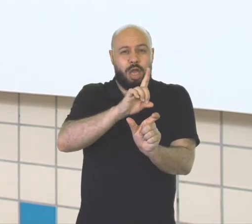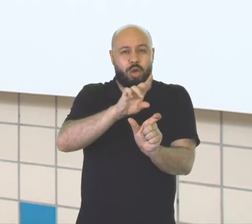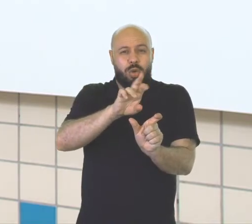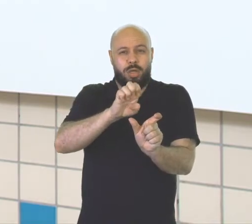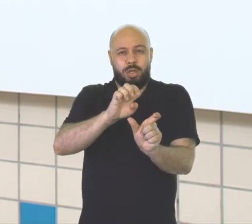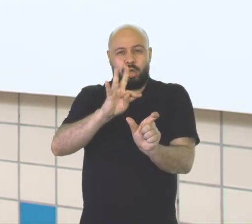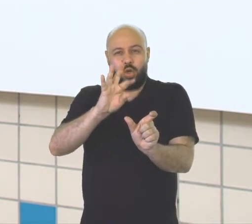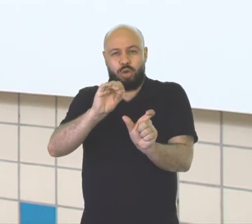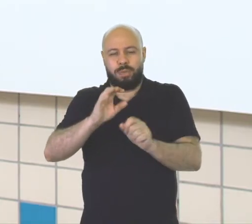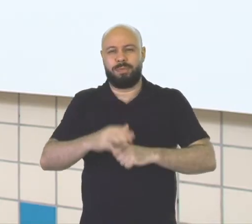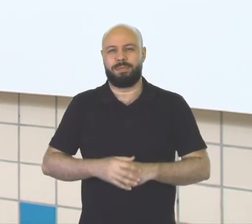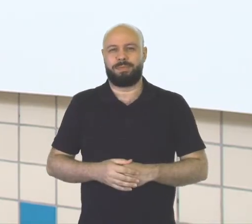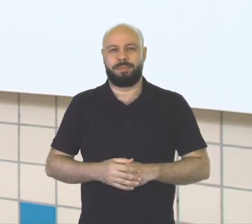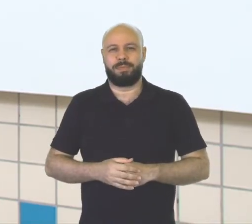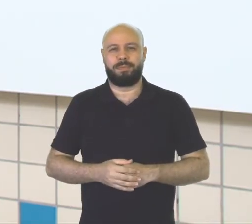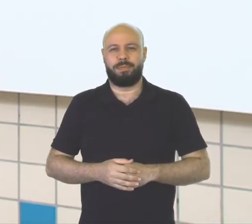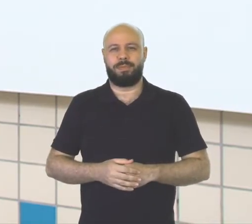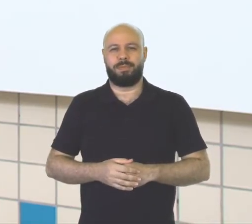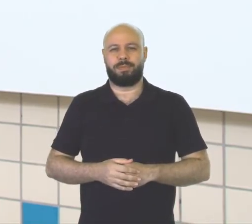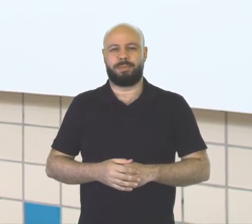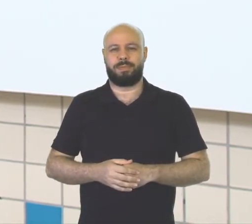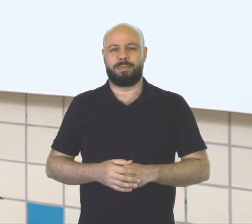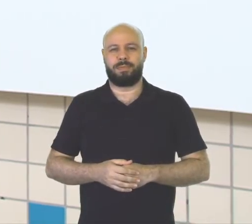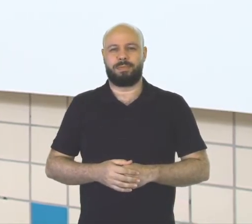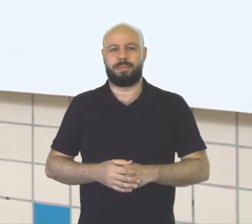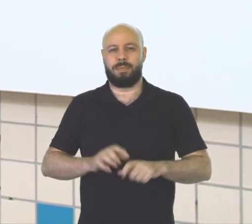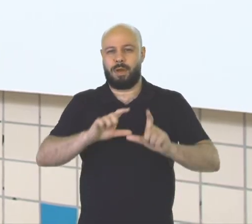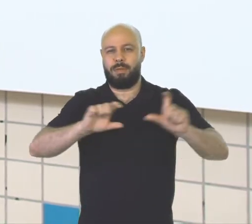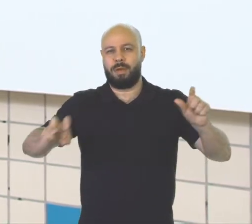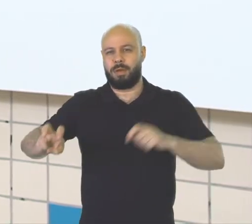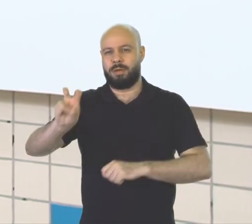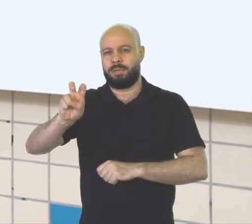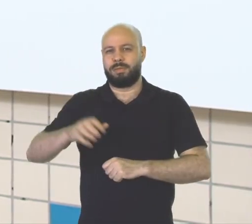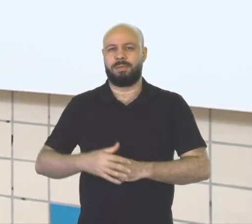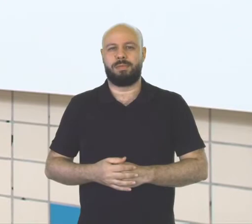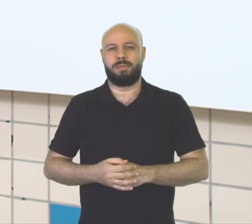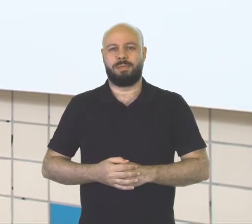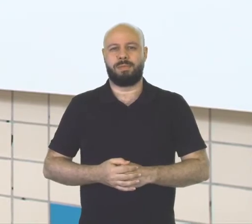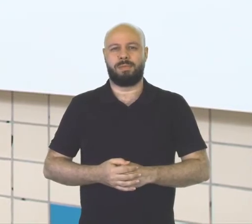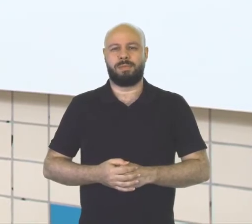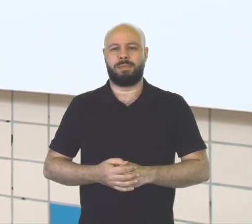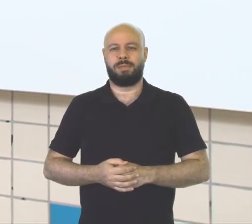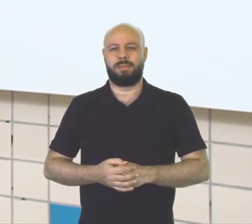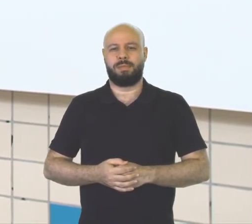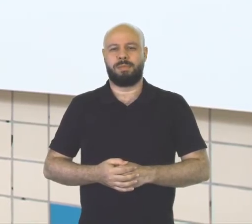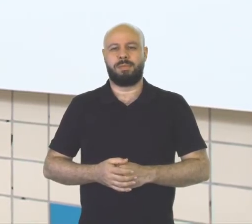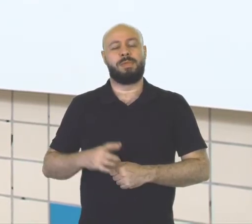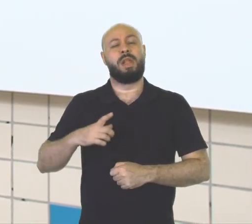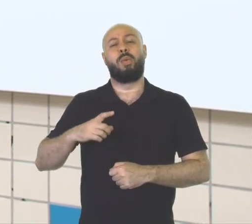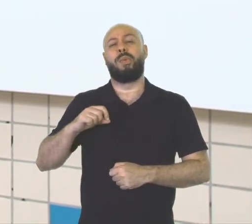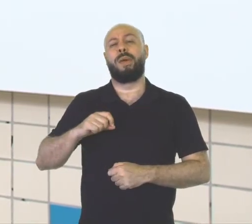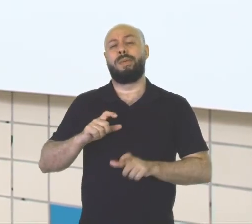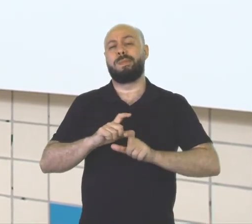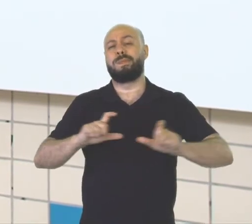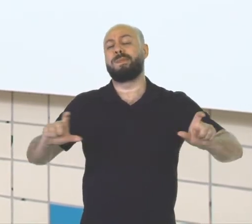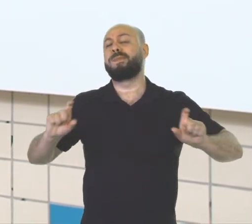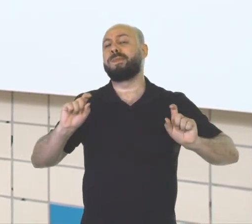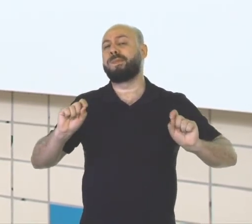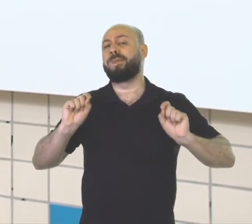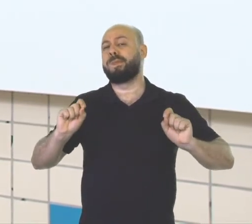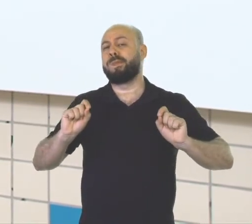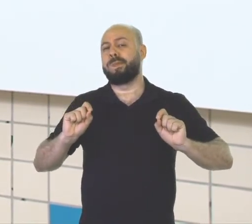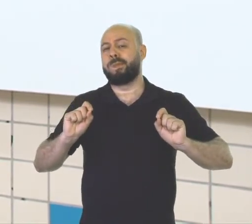desta frase. Beleza? Number five. Número 5, então. O que nós temos aqui no número 5,